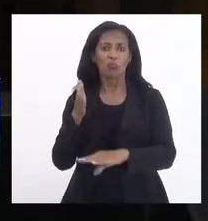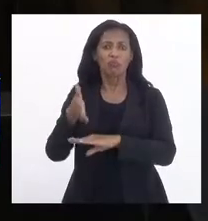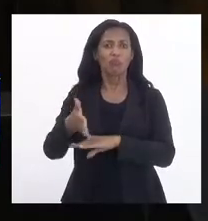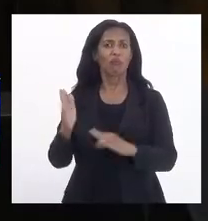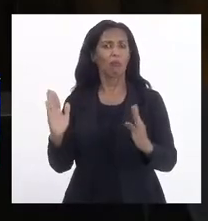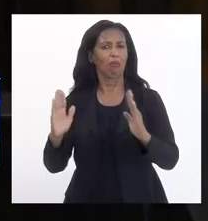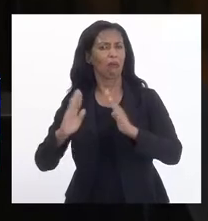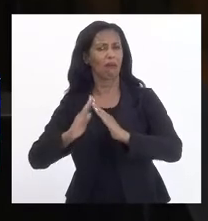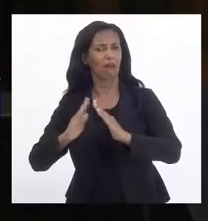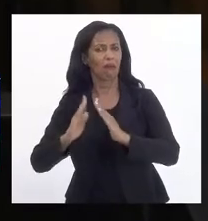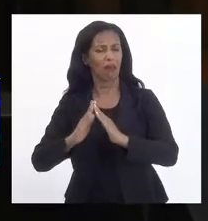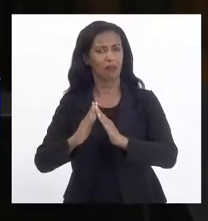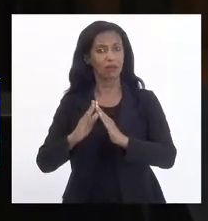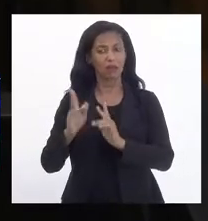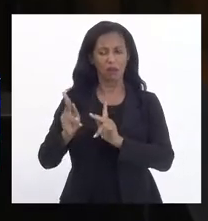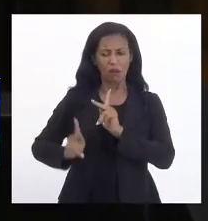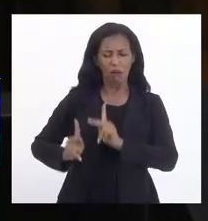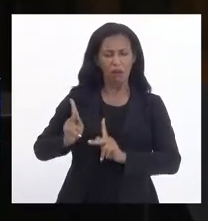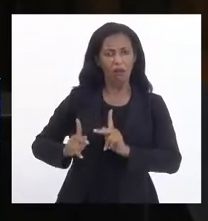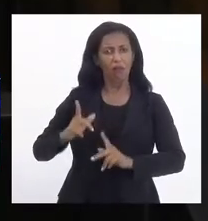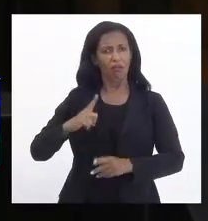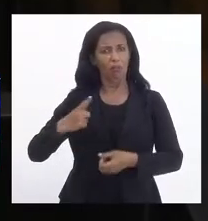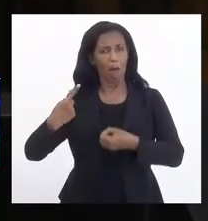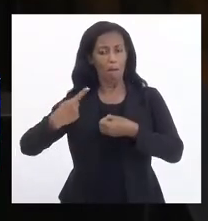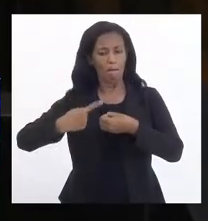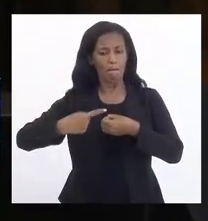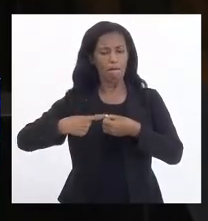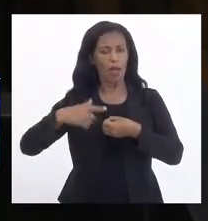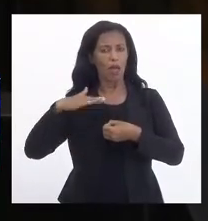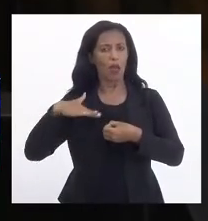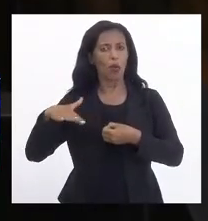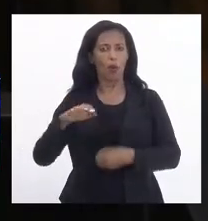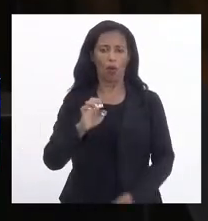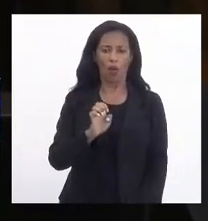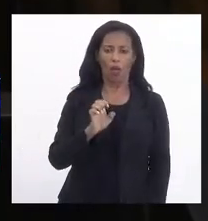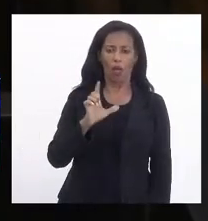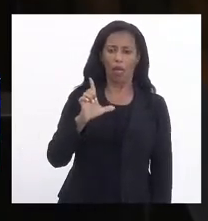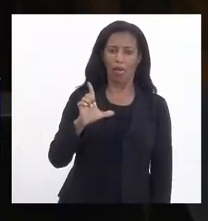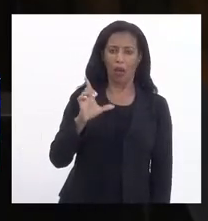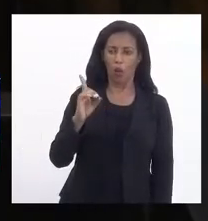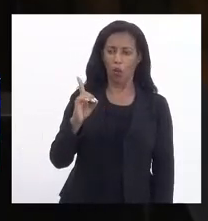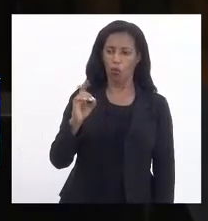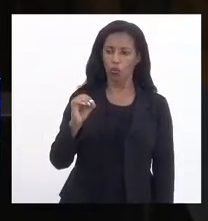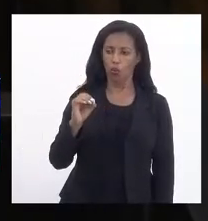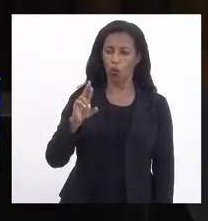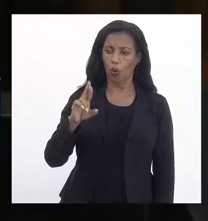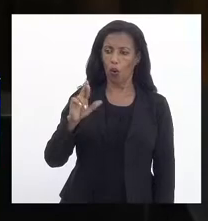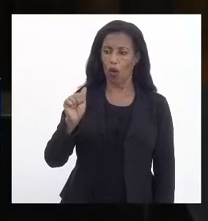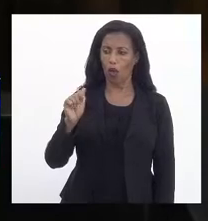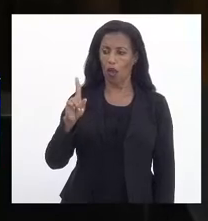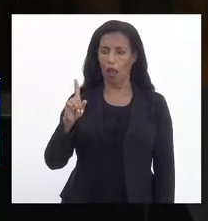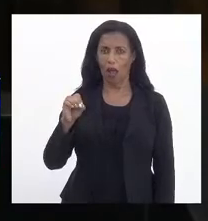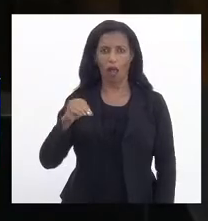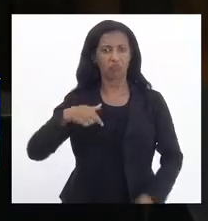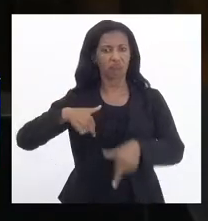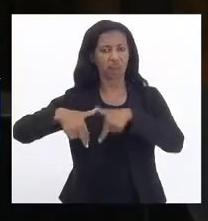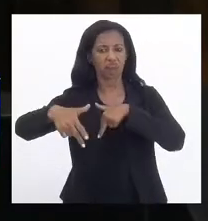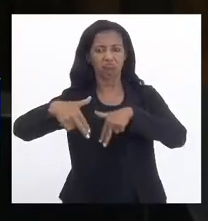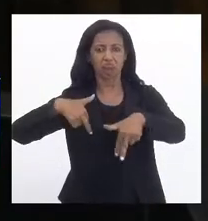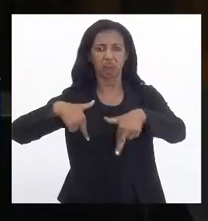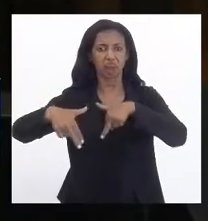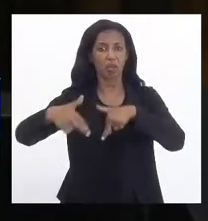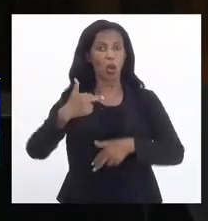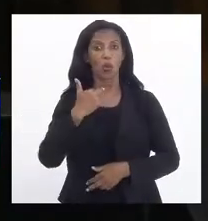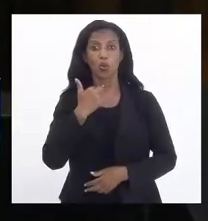É uma população que mora num bairro, Eldorado, que não consegue transitar, que para eles poderem percorrer